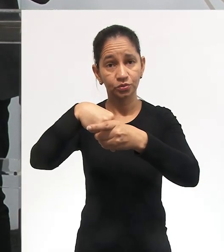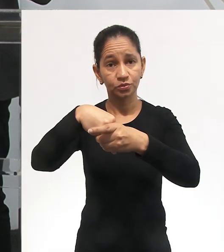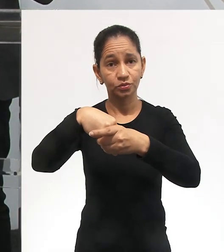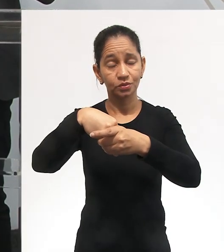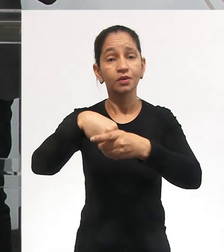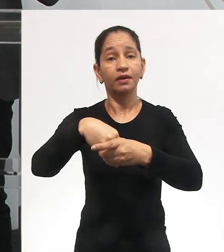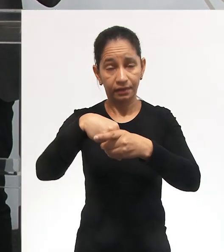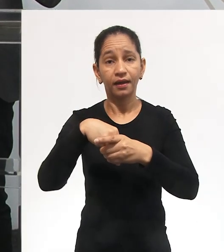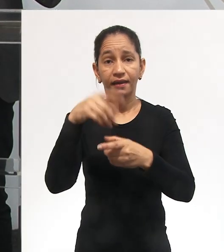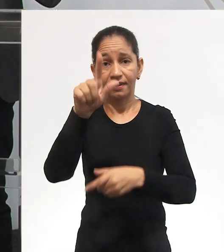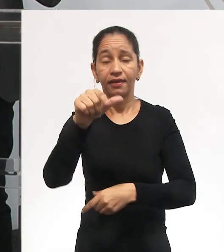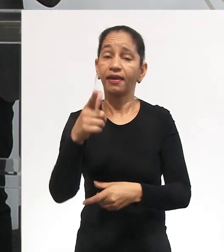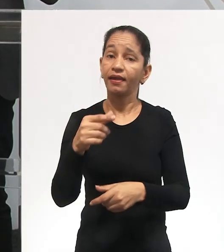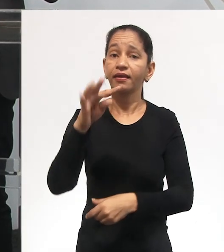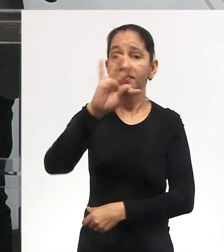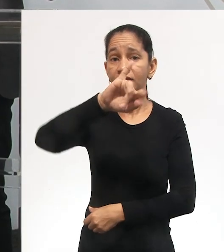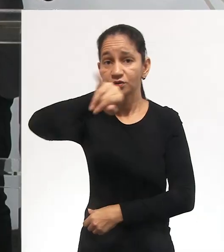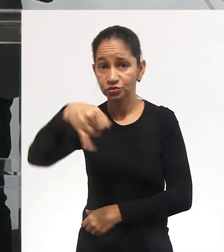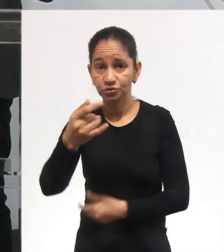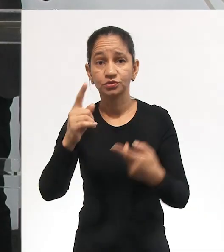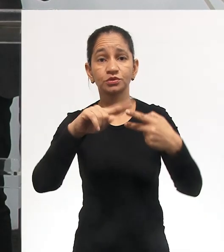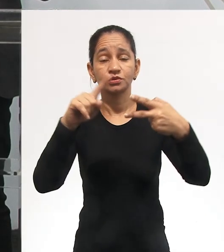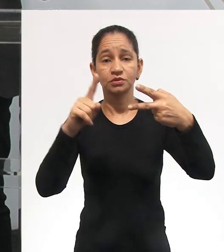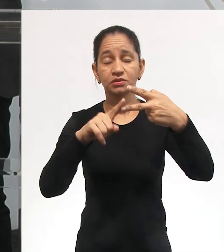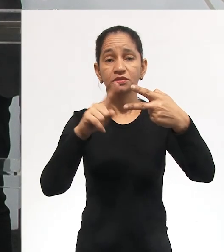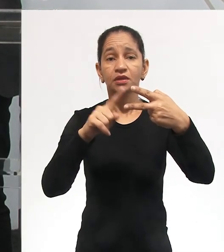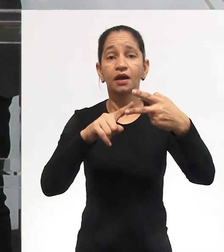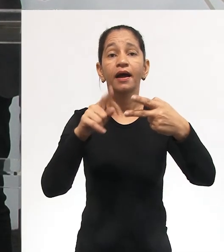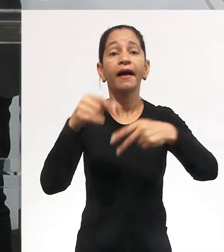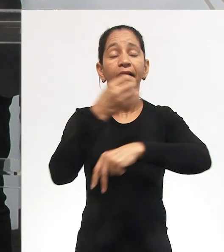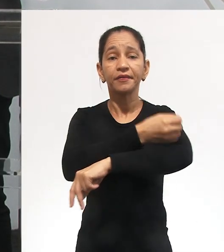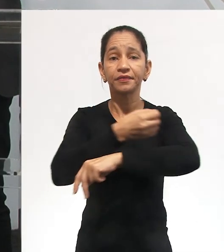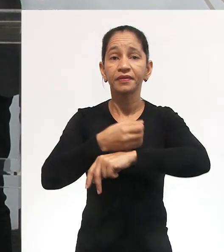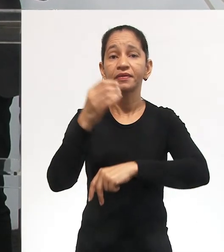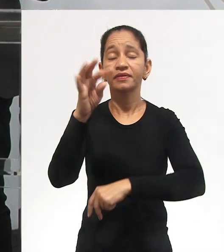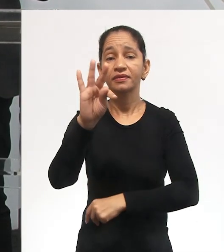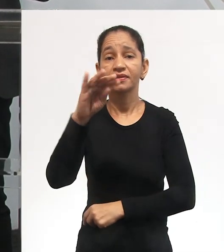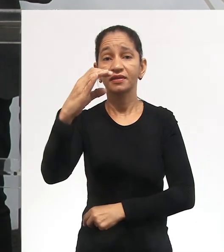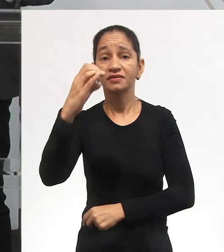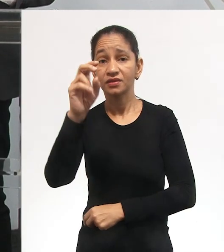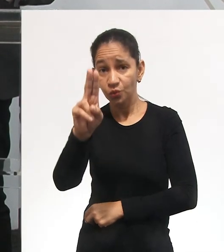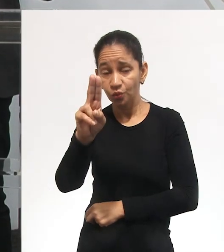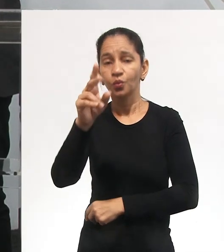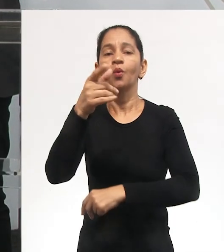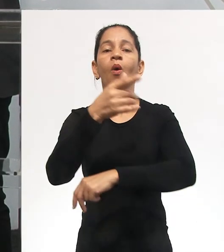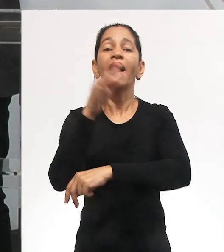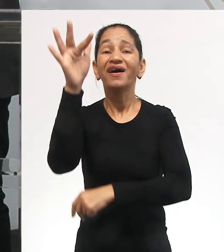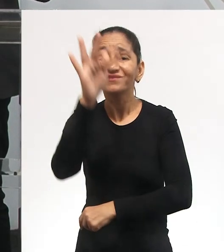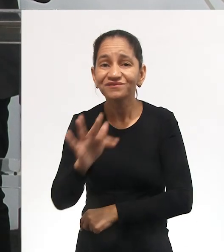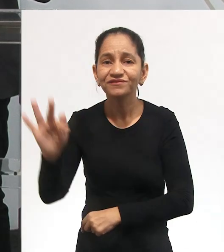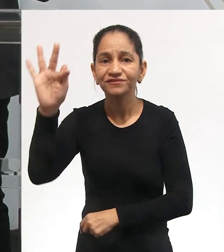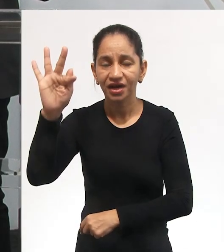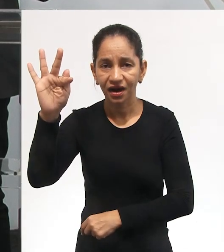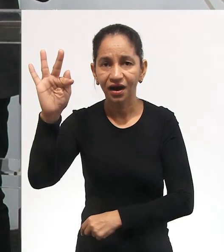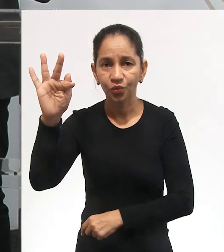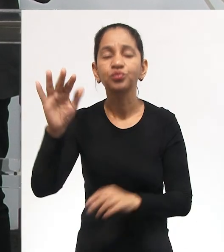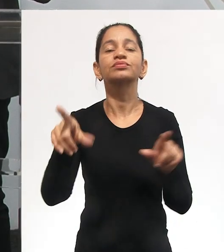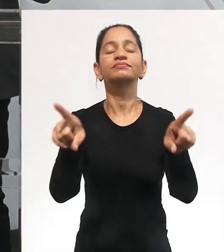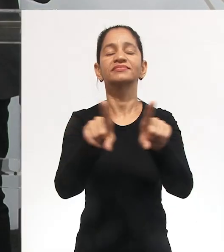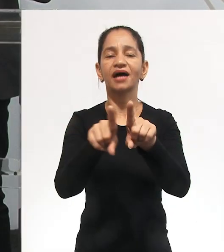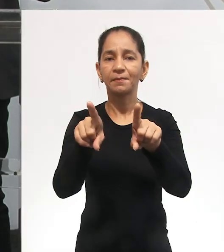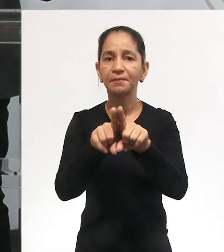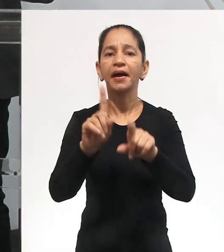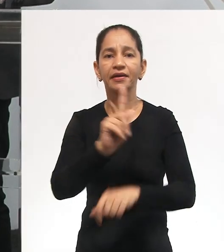Tribunal de Contas do Estado. Na União, nós temos o Tribunal de Contas da União, que é o TCU. Inclusive, o TCE ele também trabalha com